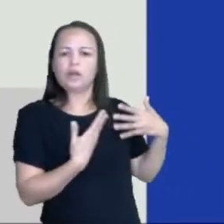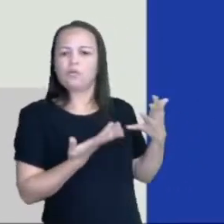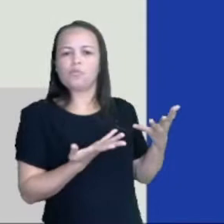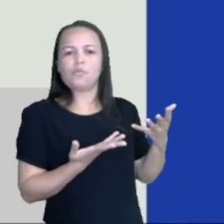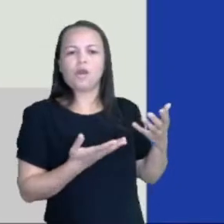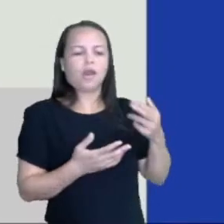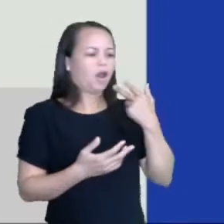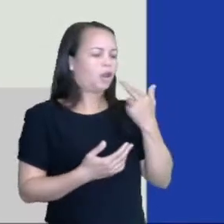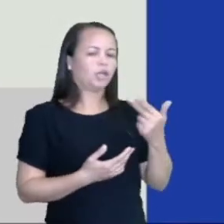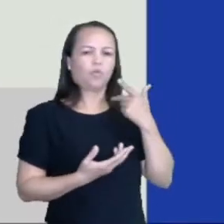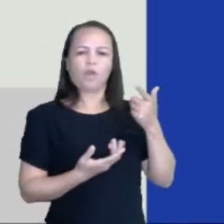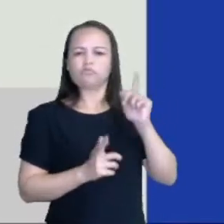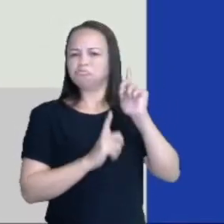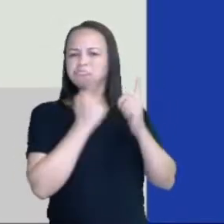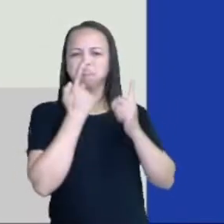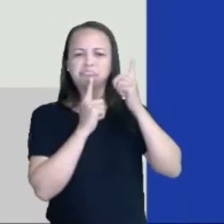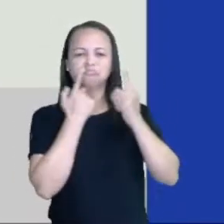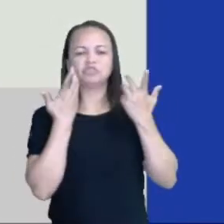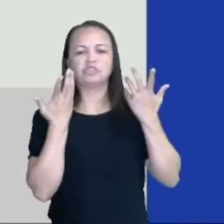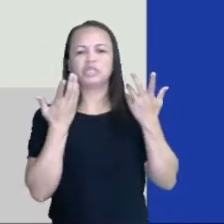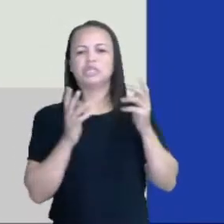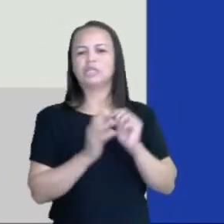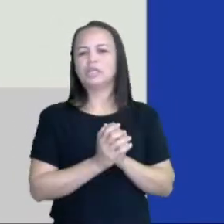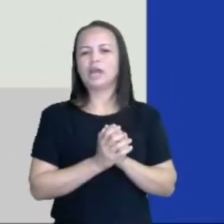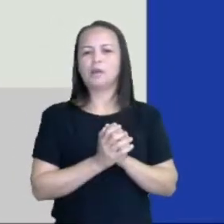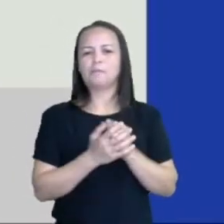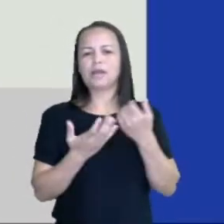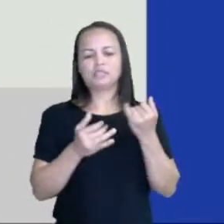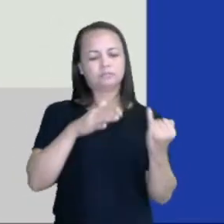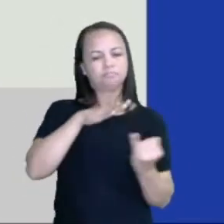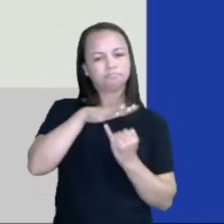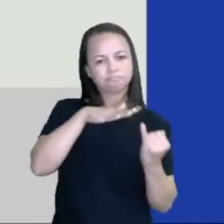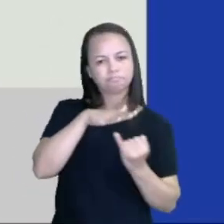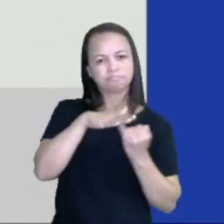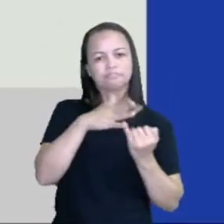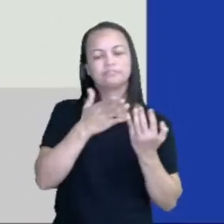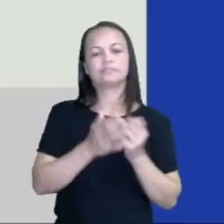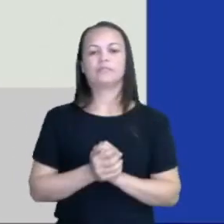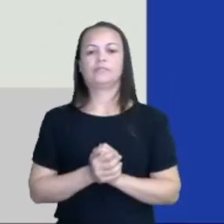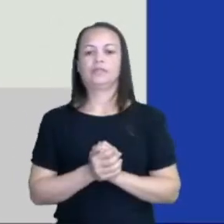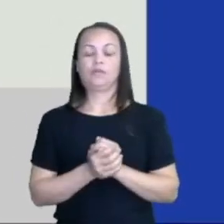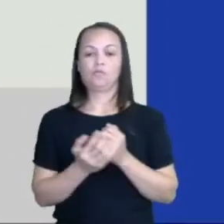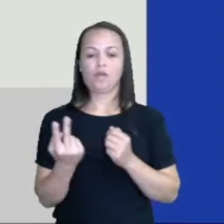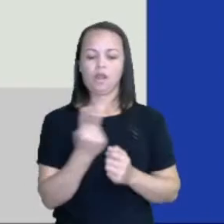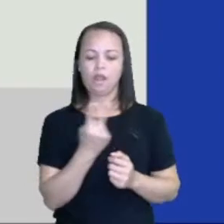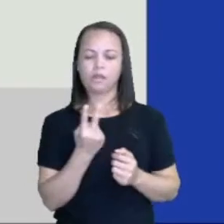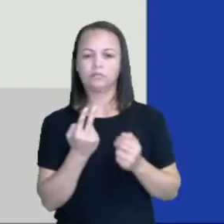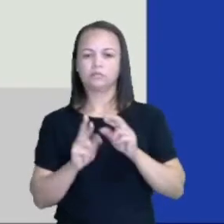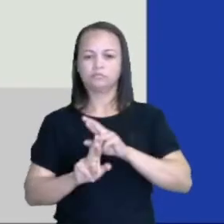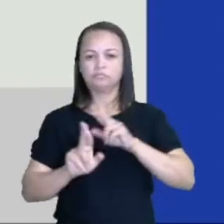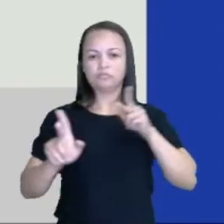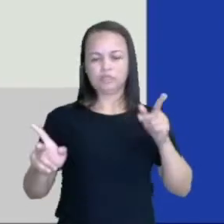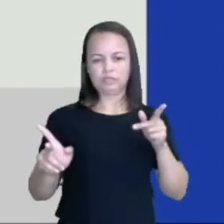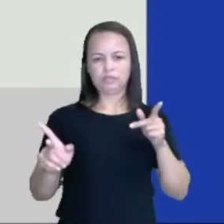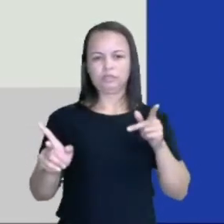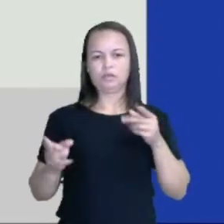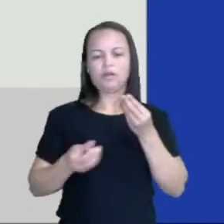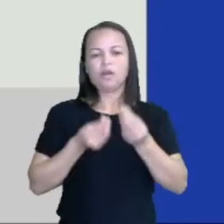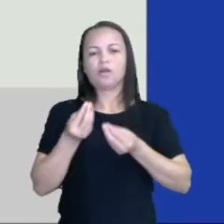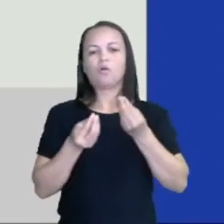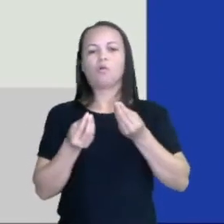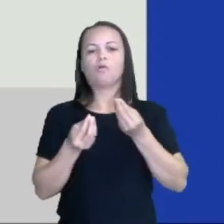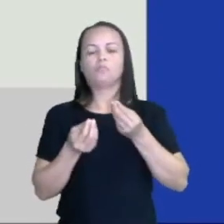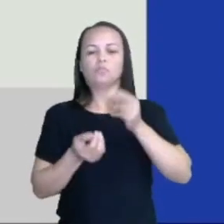uma linguagem mais cheia de gírias, uma linguagem mais informal. Então, essa diferenciação que acontece na forma de